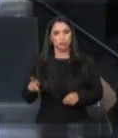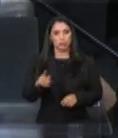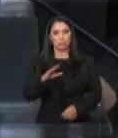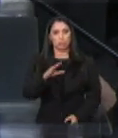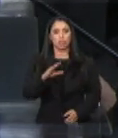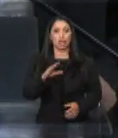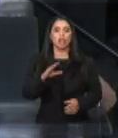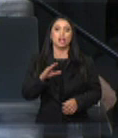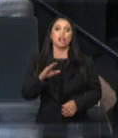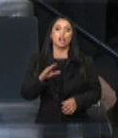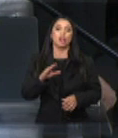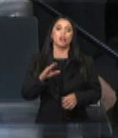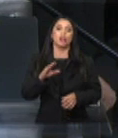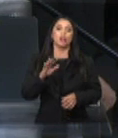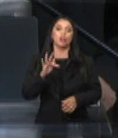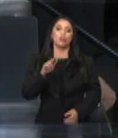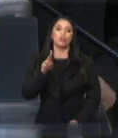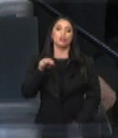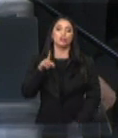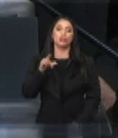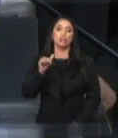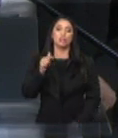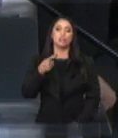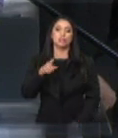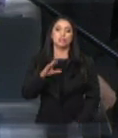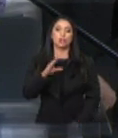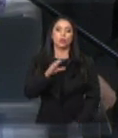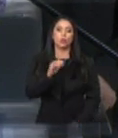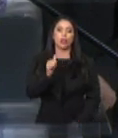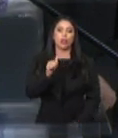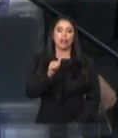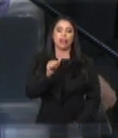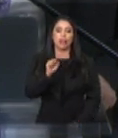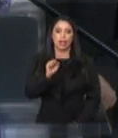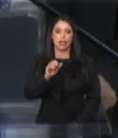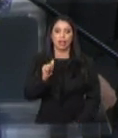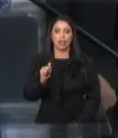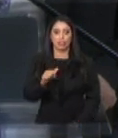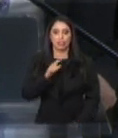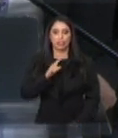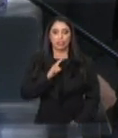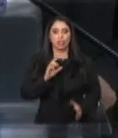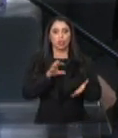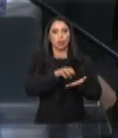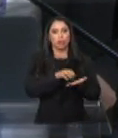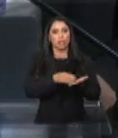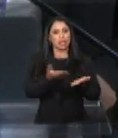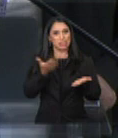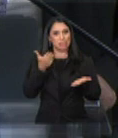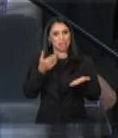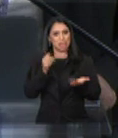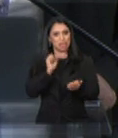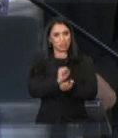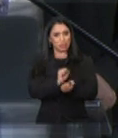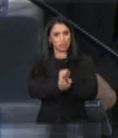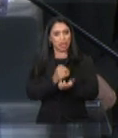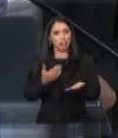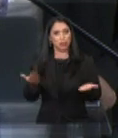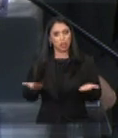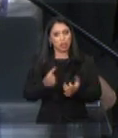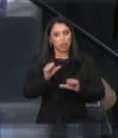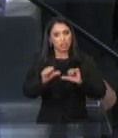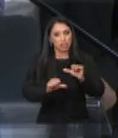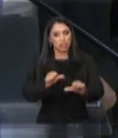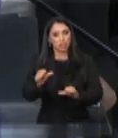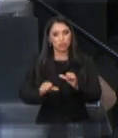Casa estamos recebendo unidades da antiga da Fundação CASA unidades antigas que estão desativadas e transformando